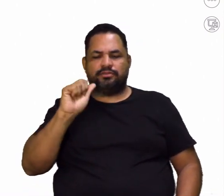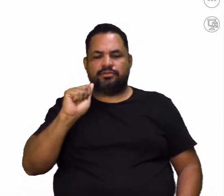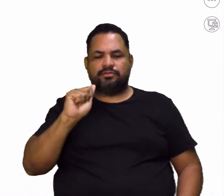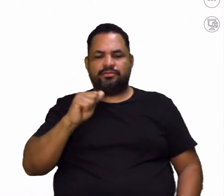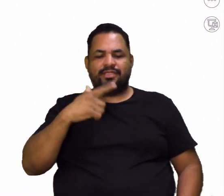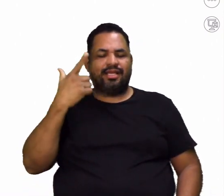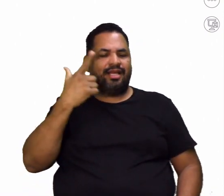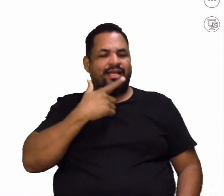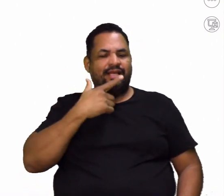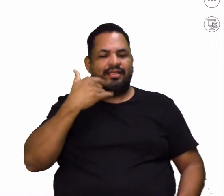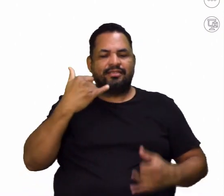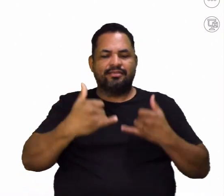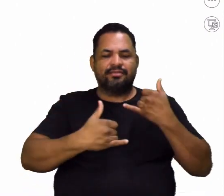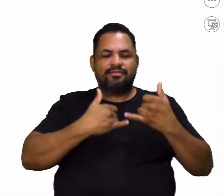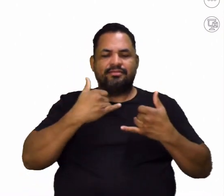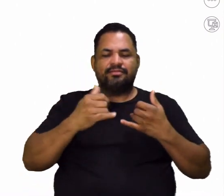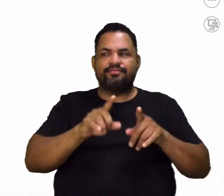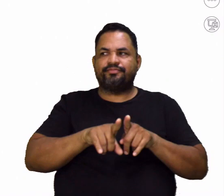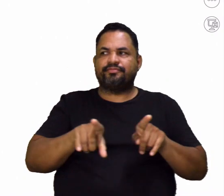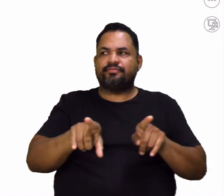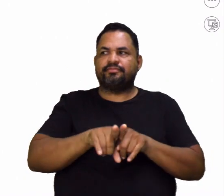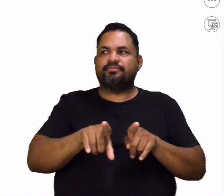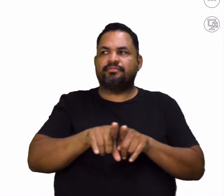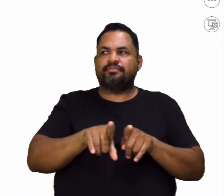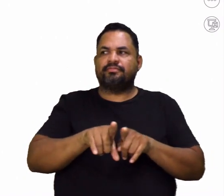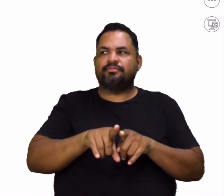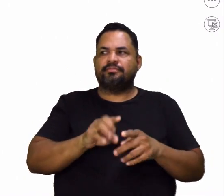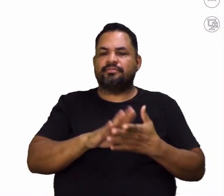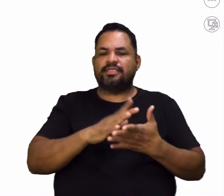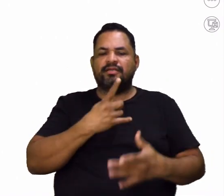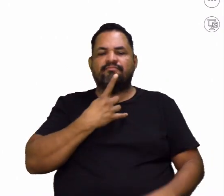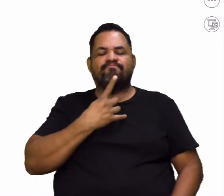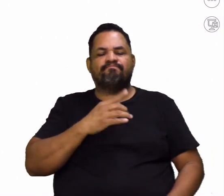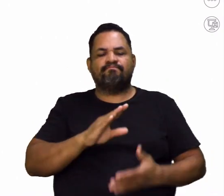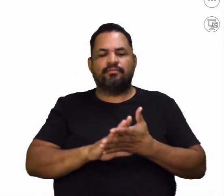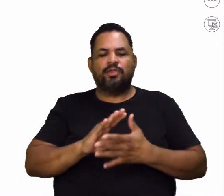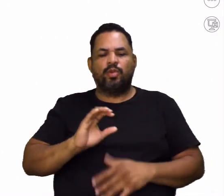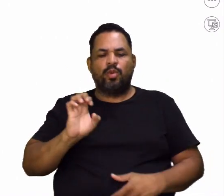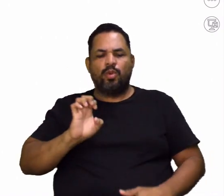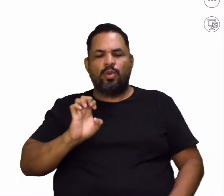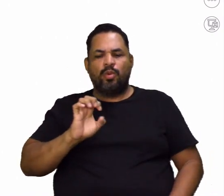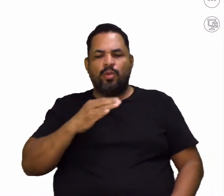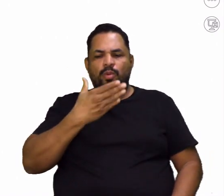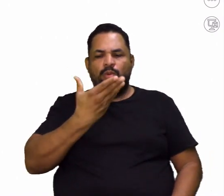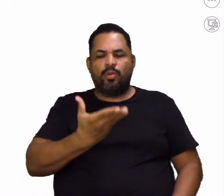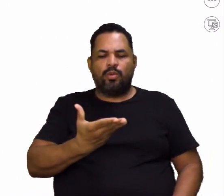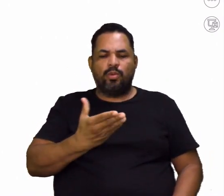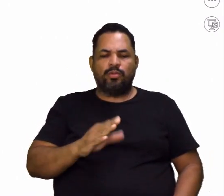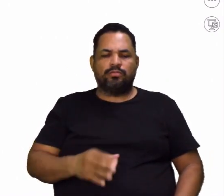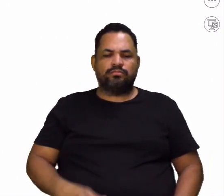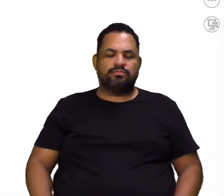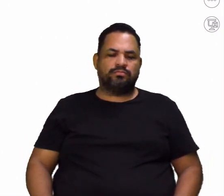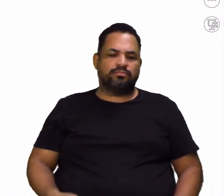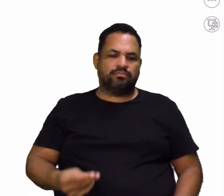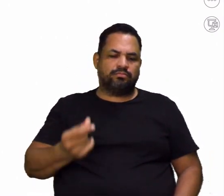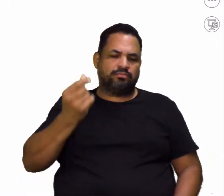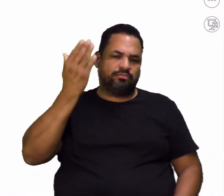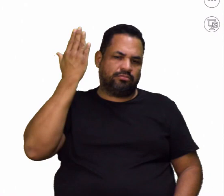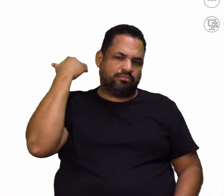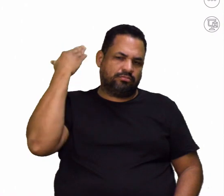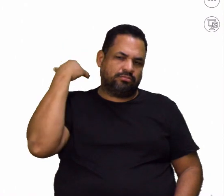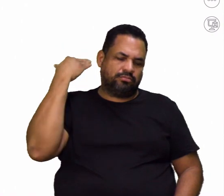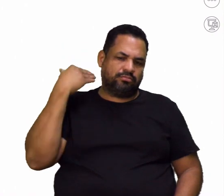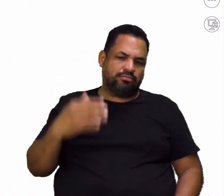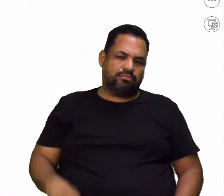sátira a questão da Tara né homossexualidade que isso aqui é uma característica lá do